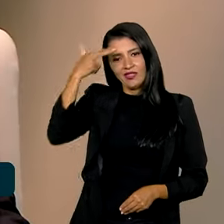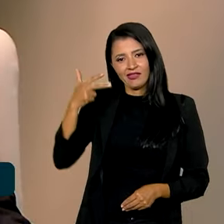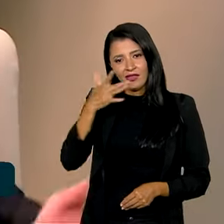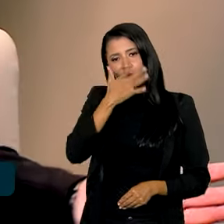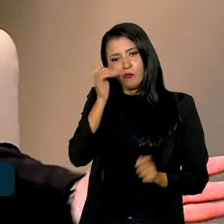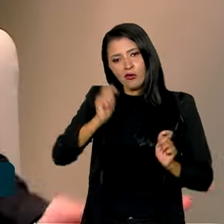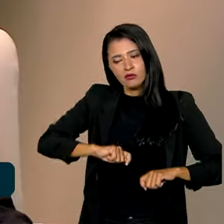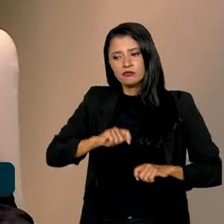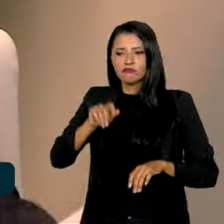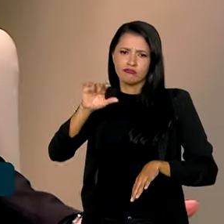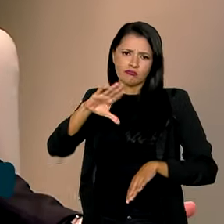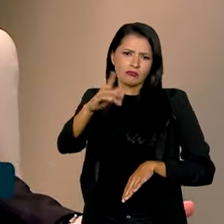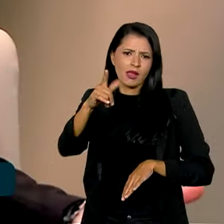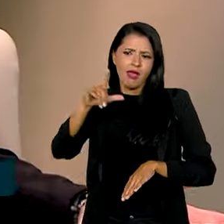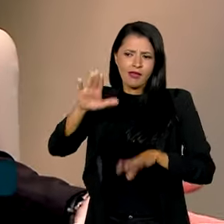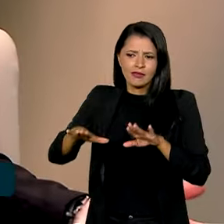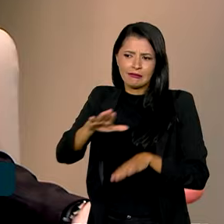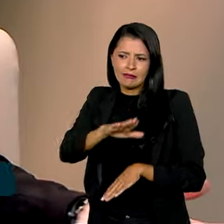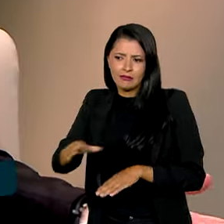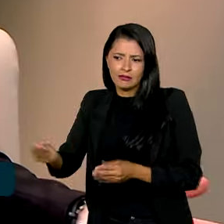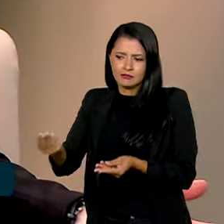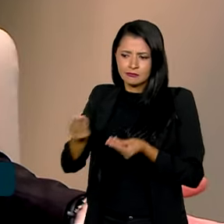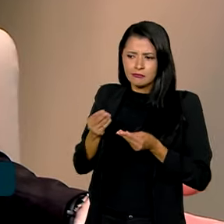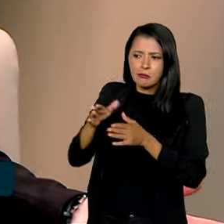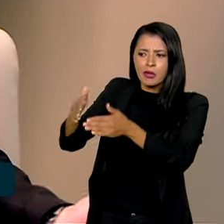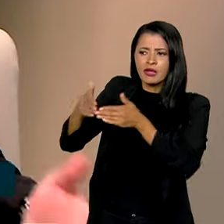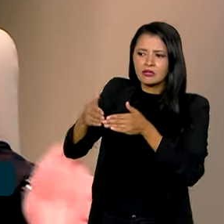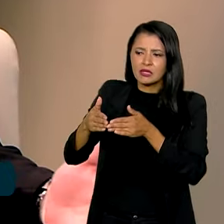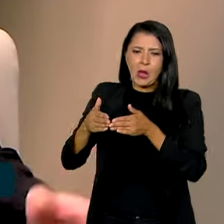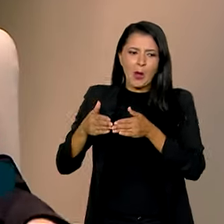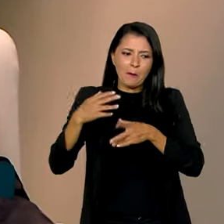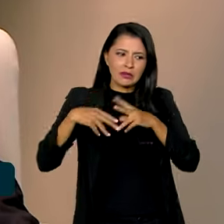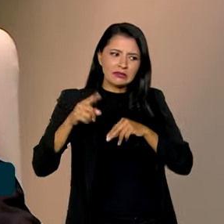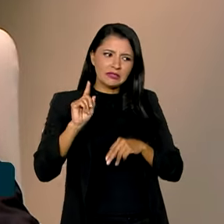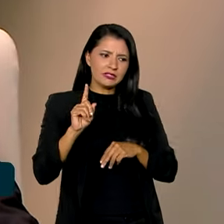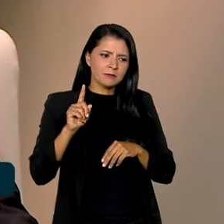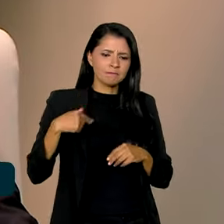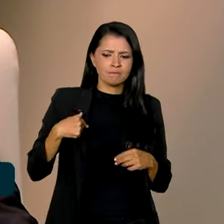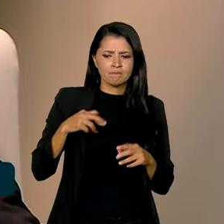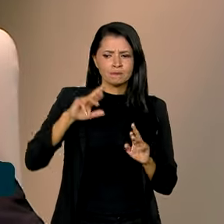vezes a criança pede também uma coisa, não chega aquele presente de repente que ela quer, mas chega um